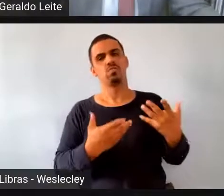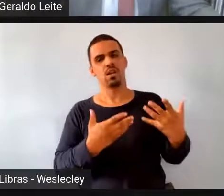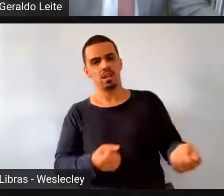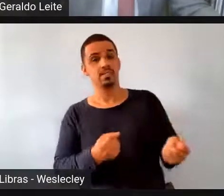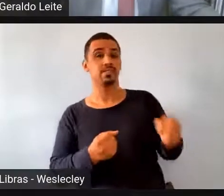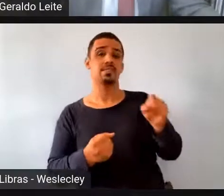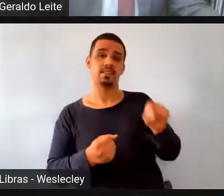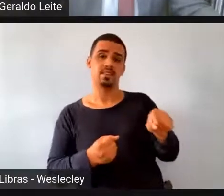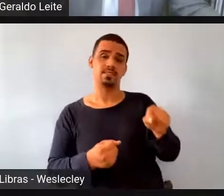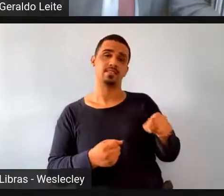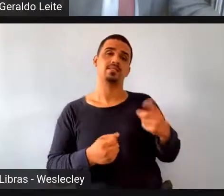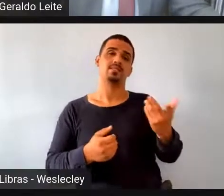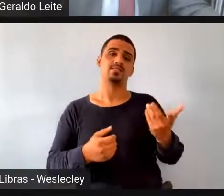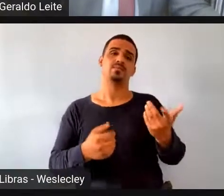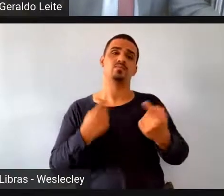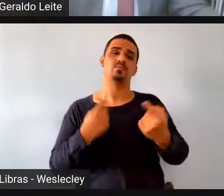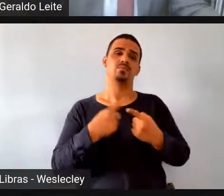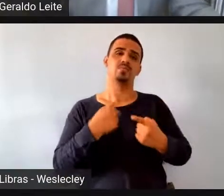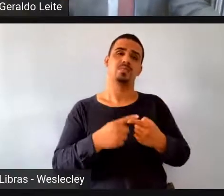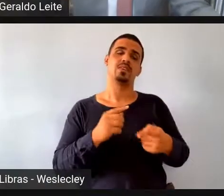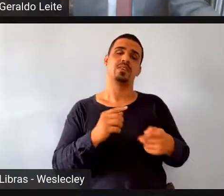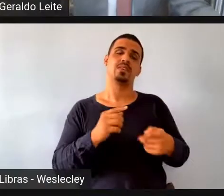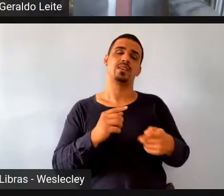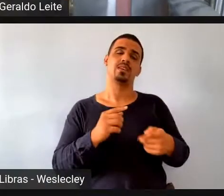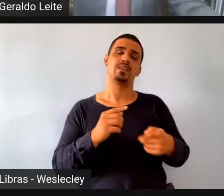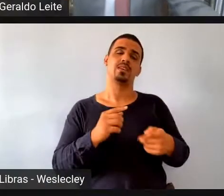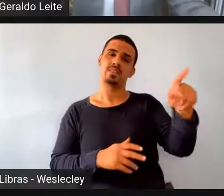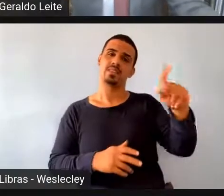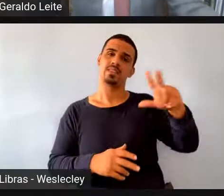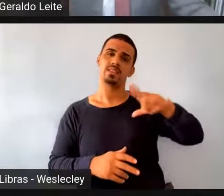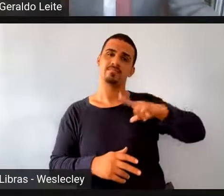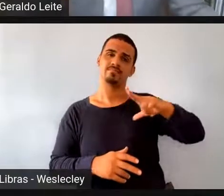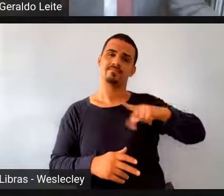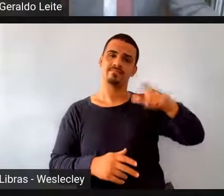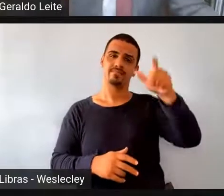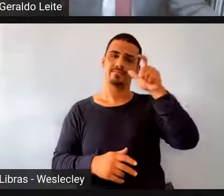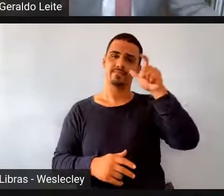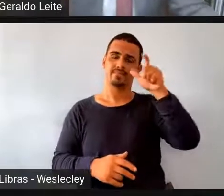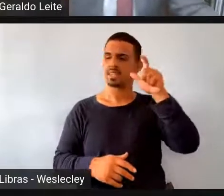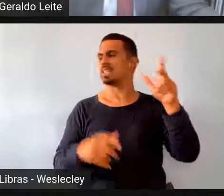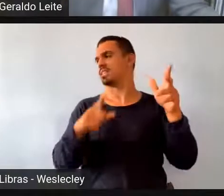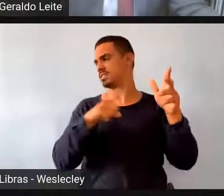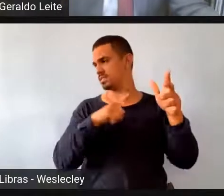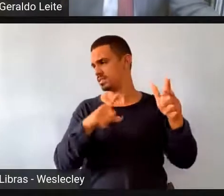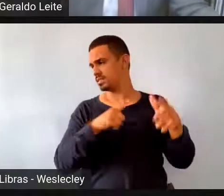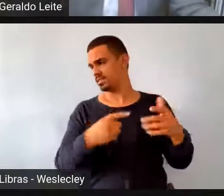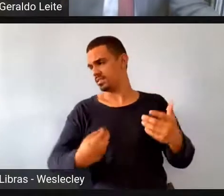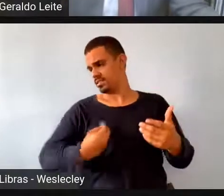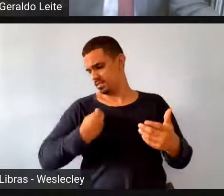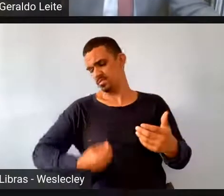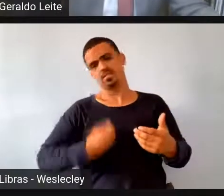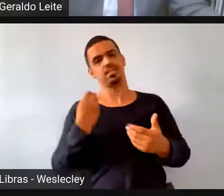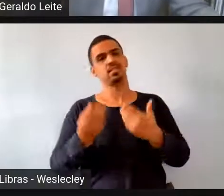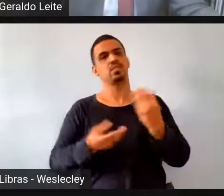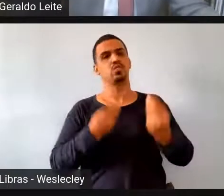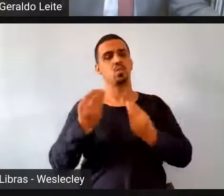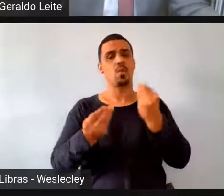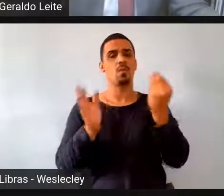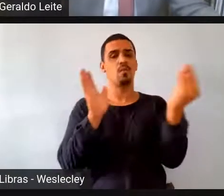como eles têm os seus próprios interesses aí presentes, e como que você implementa